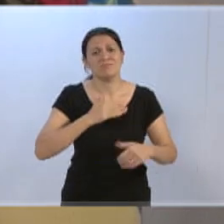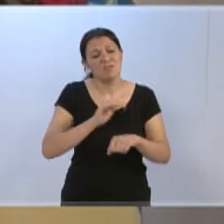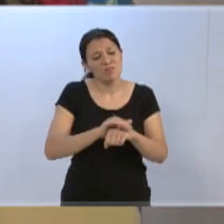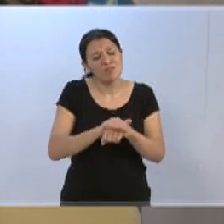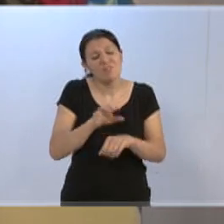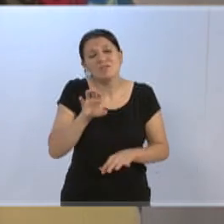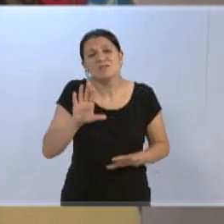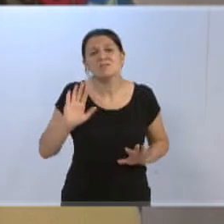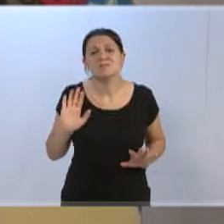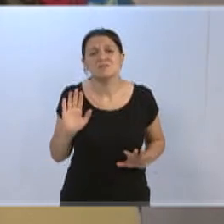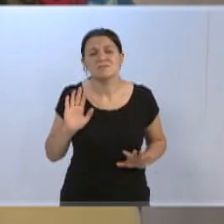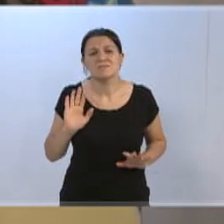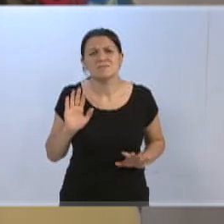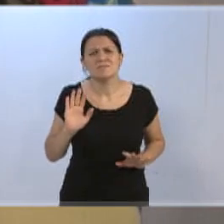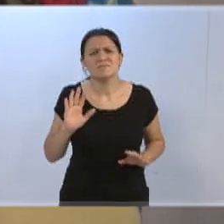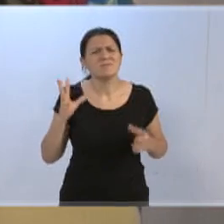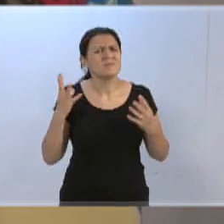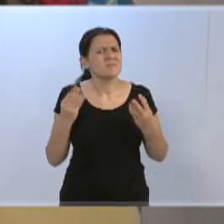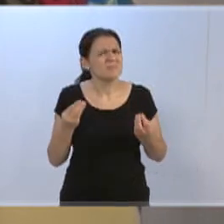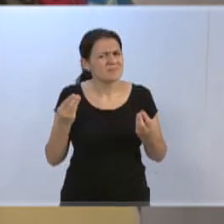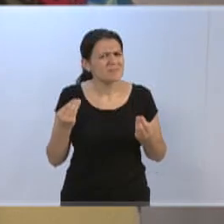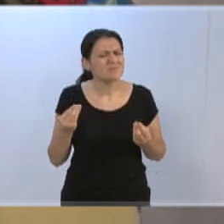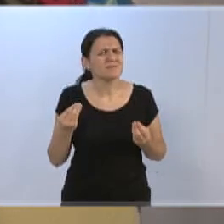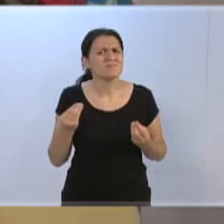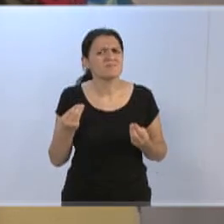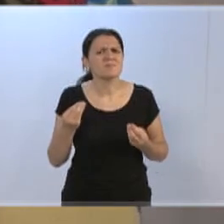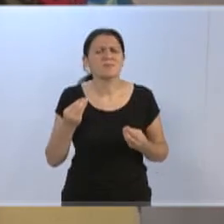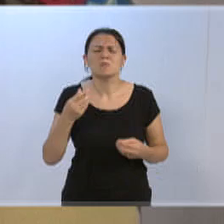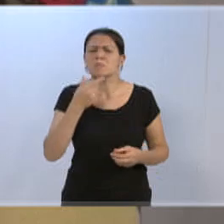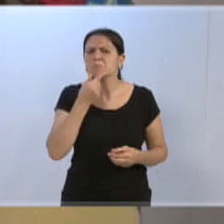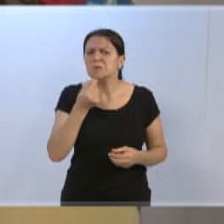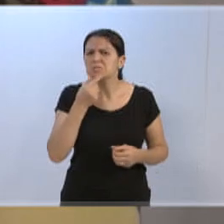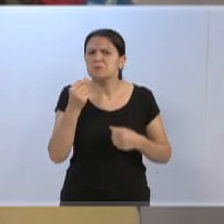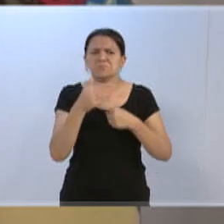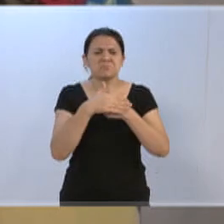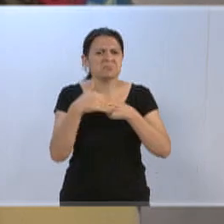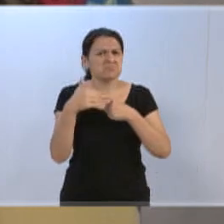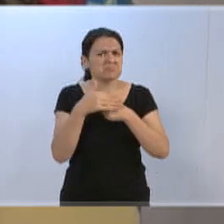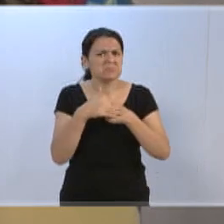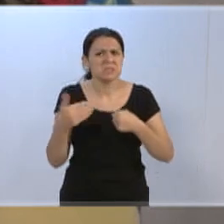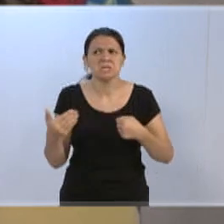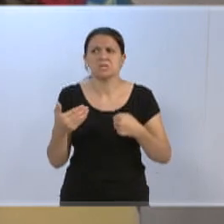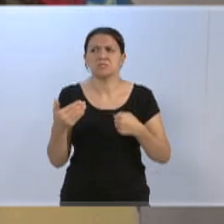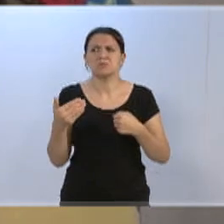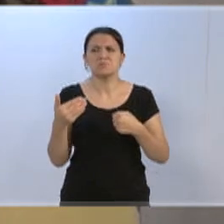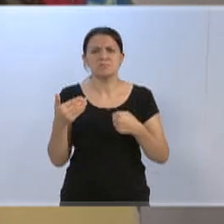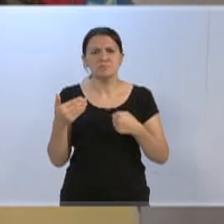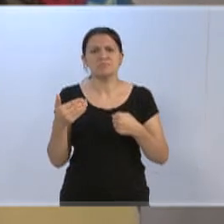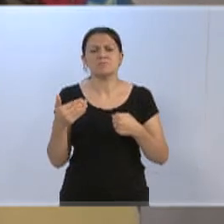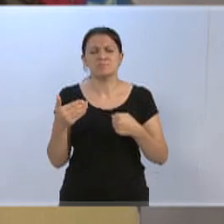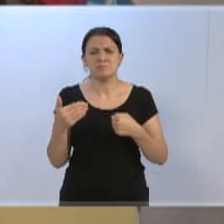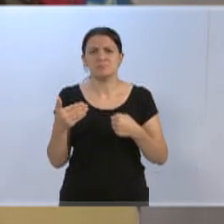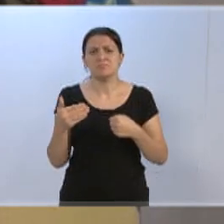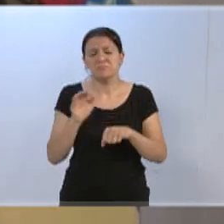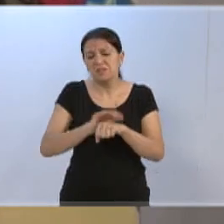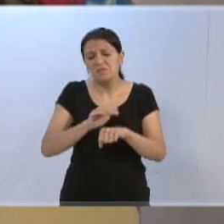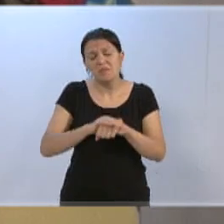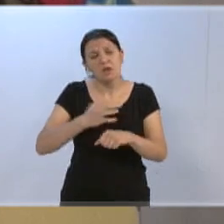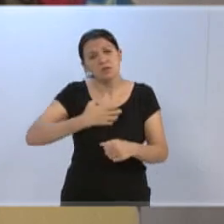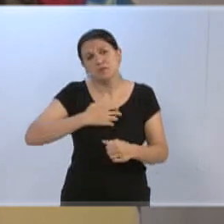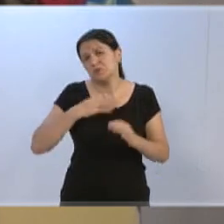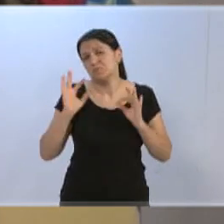forma. E por várias vezes, ele é um menino querido, faz as ações da forma que ele acha que está